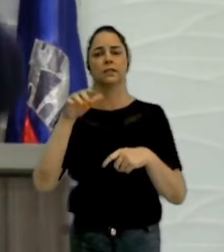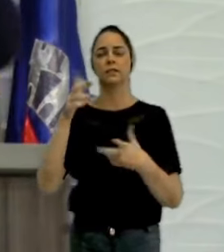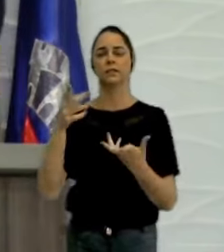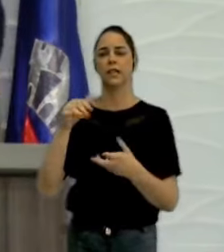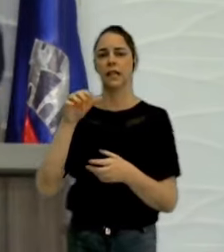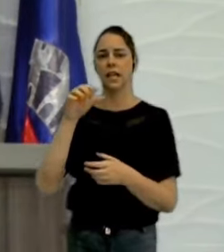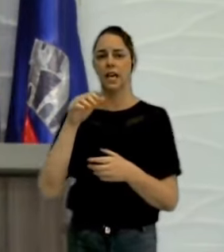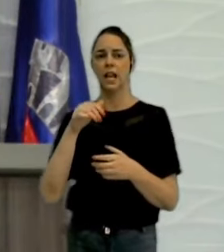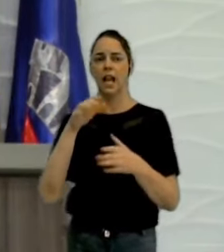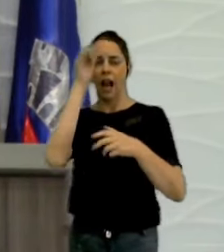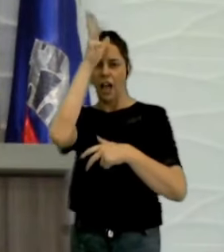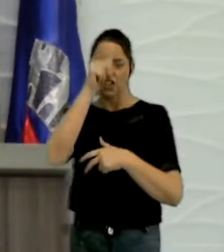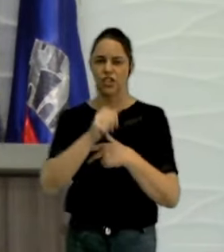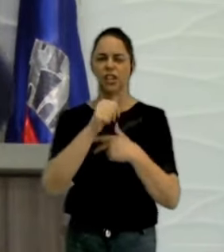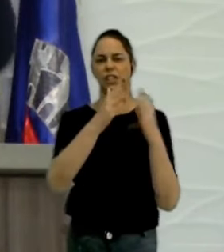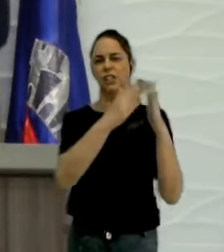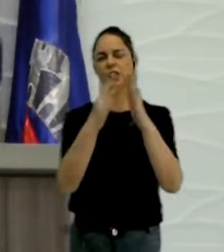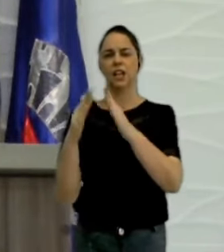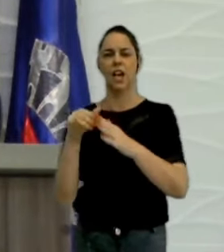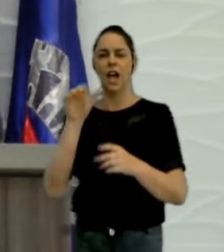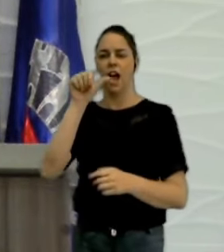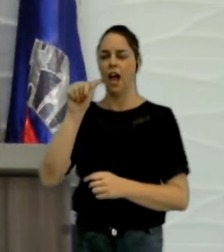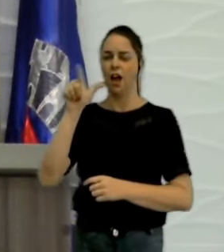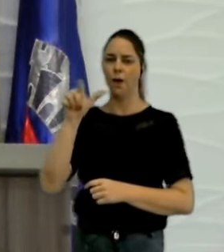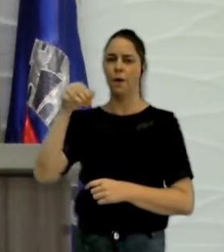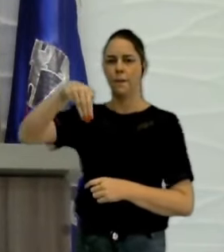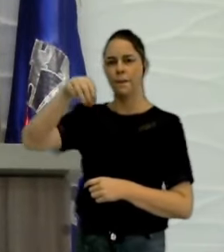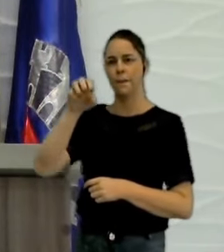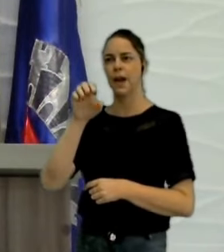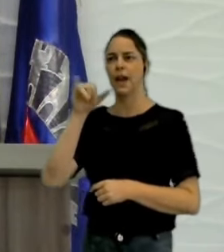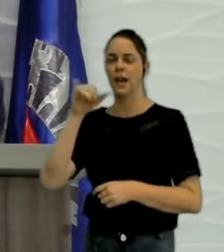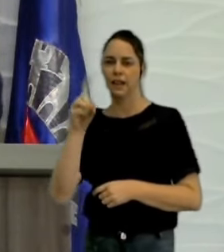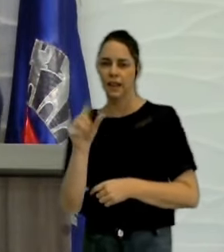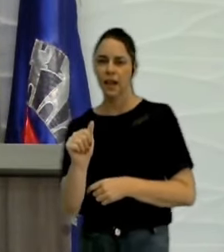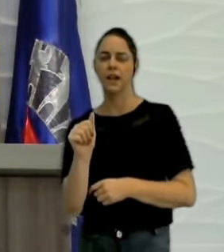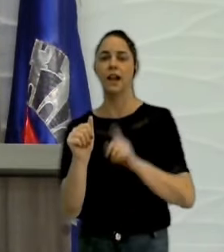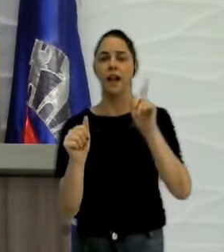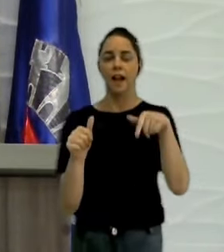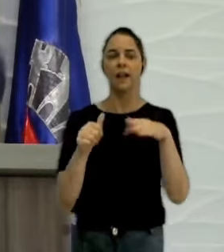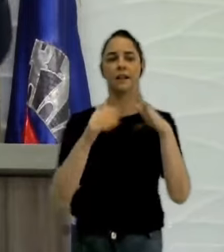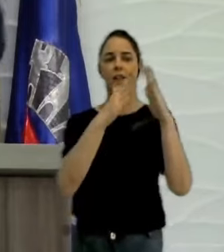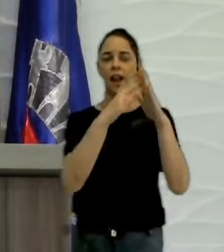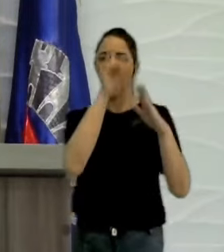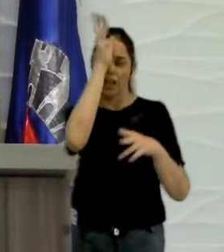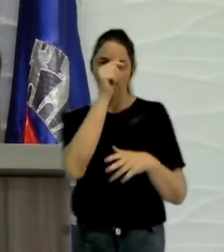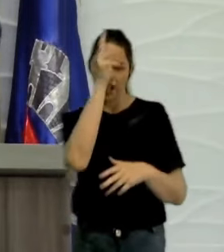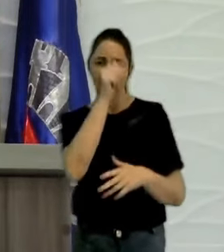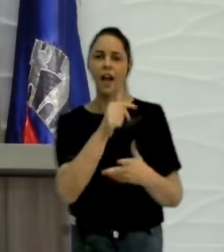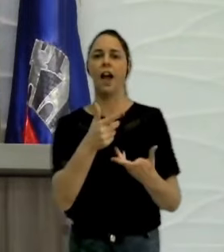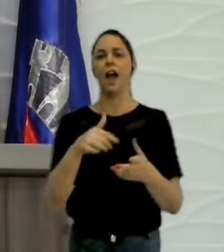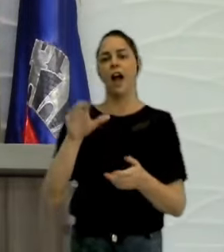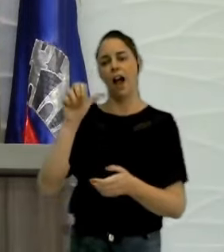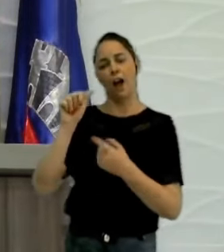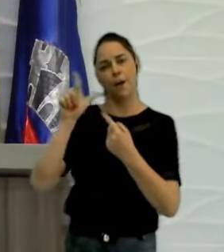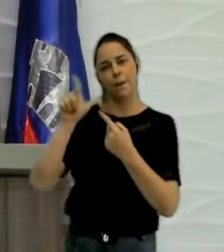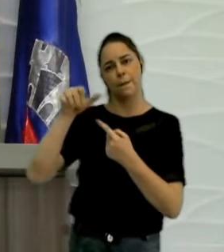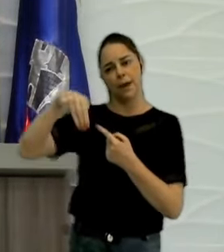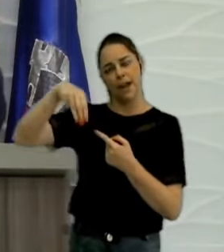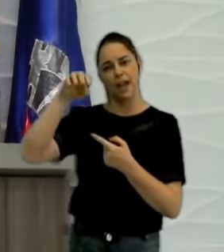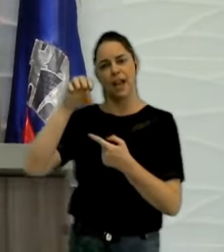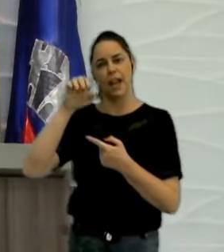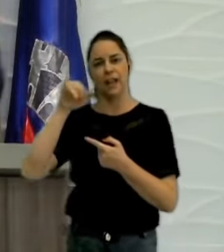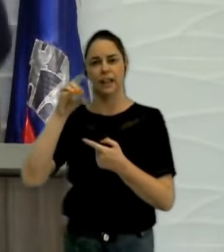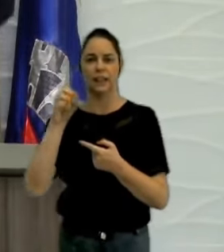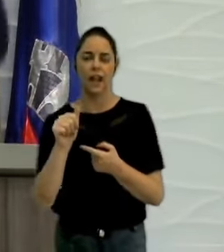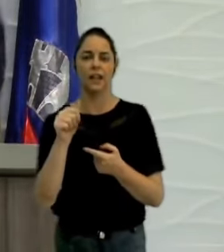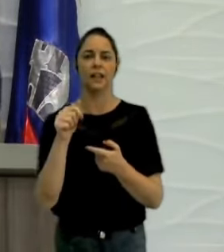Almeida, eles não são representantes do povo, eles são prestadores de serviço da Granja Almeida. E tem um que se destaca mais,